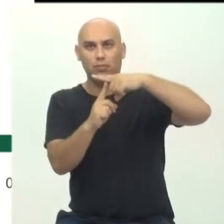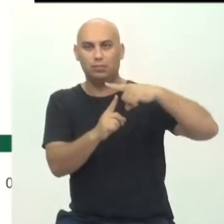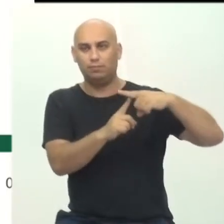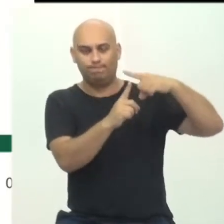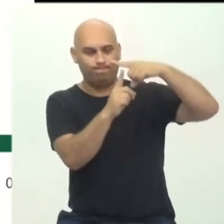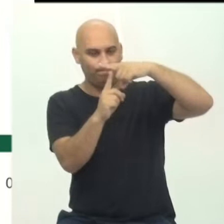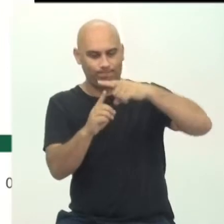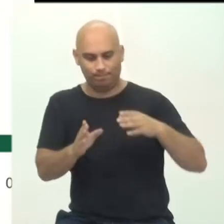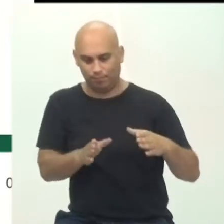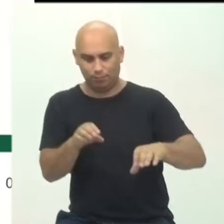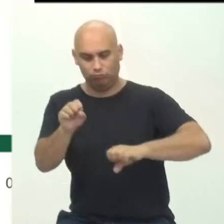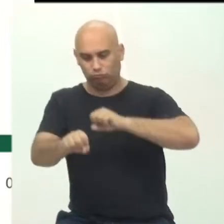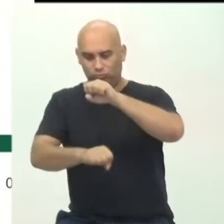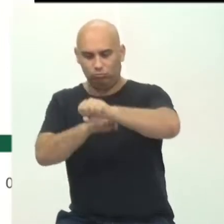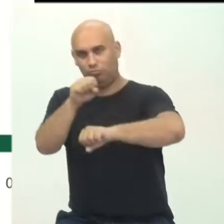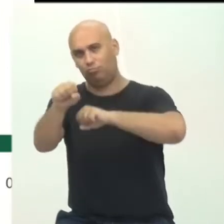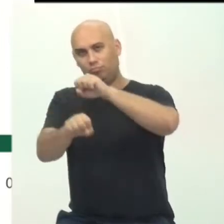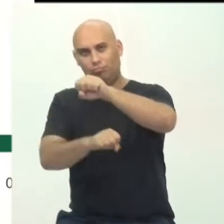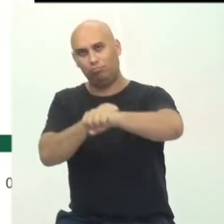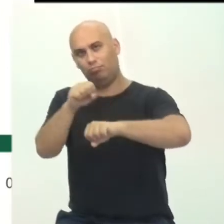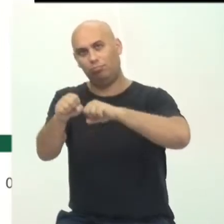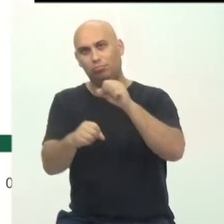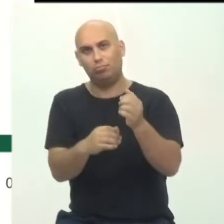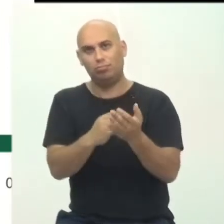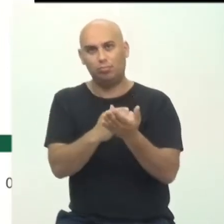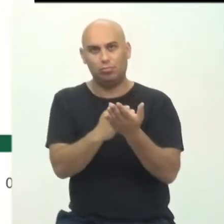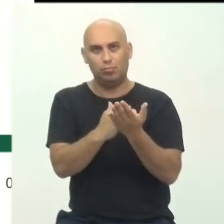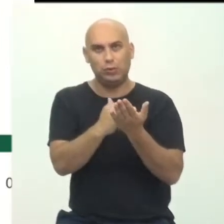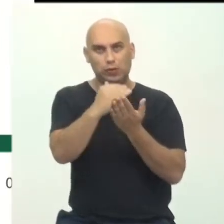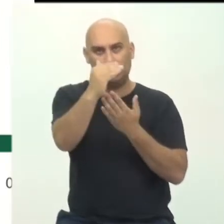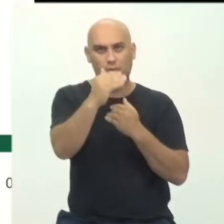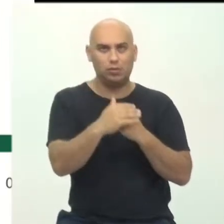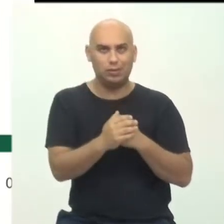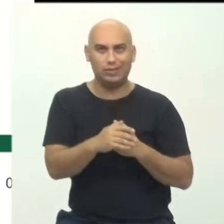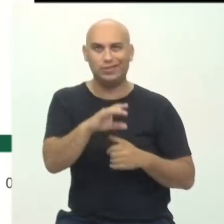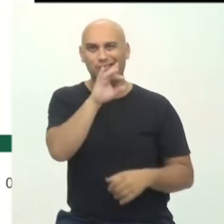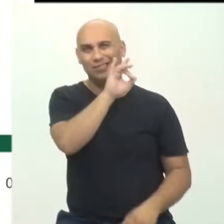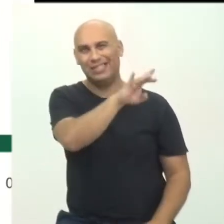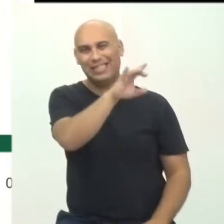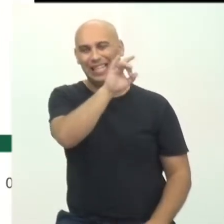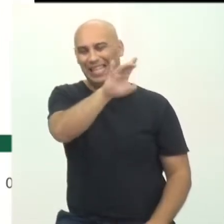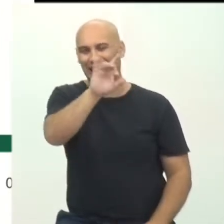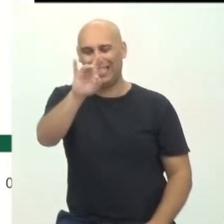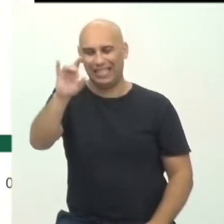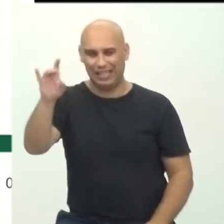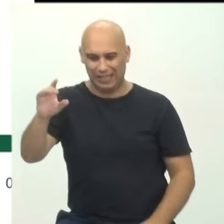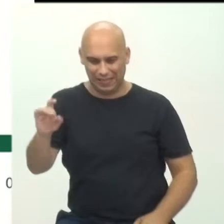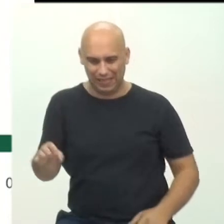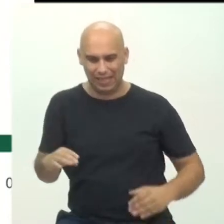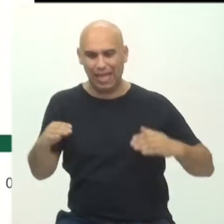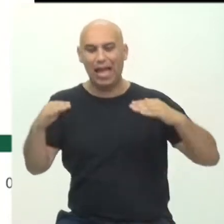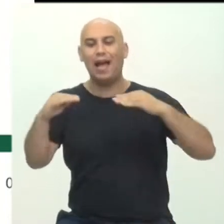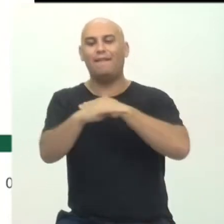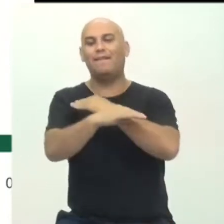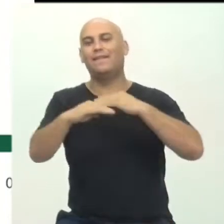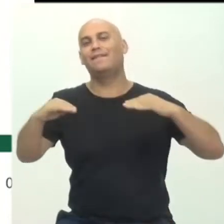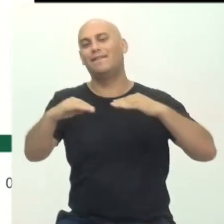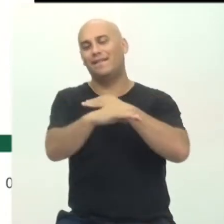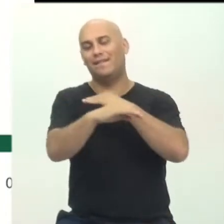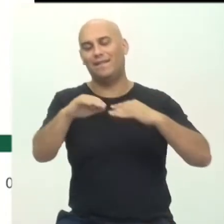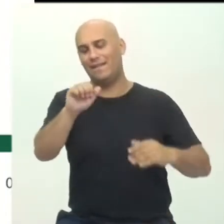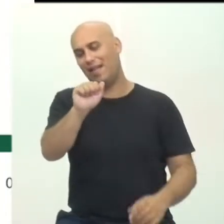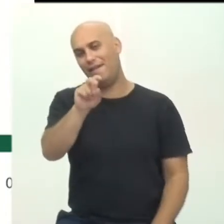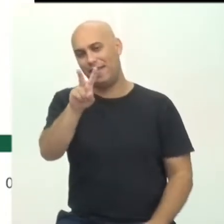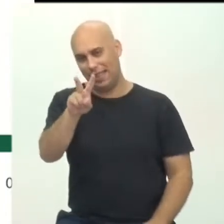ciclovia ao longo de todo esse trajeto, considerando que cada trecho da nossa avenida tem